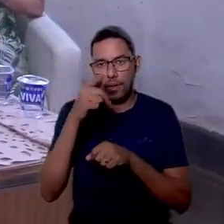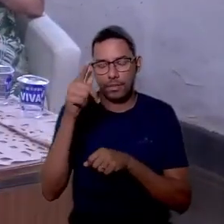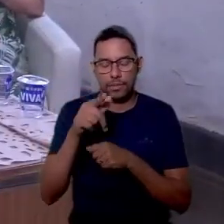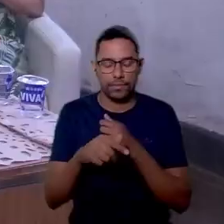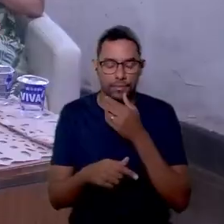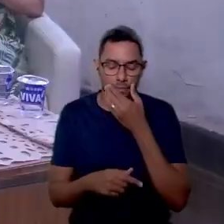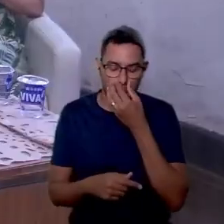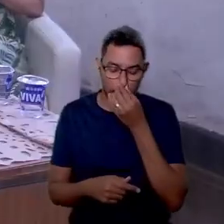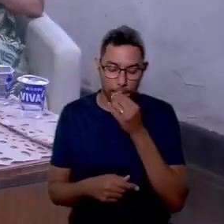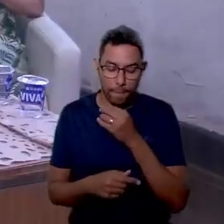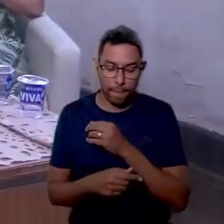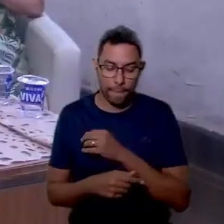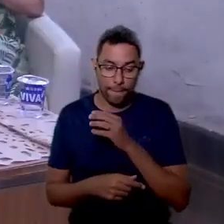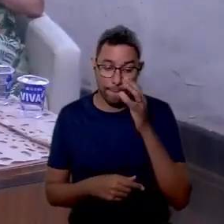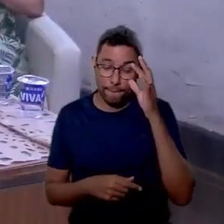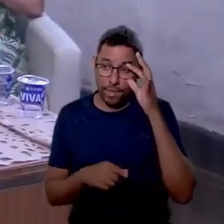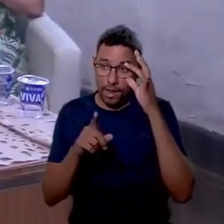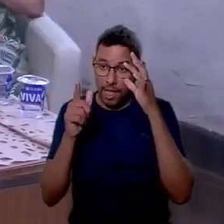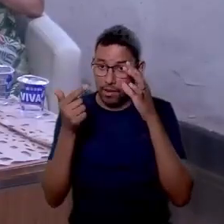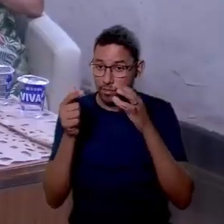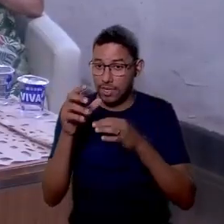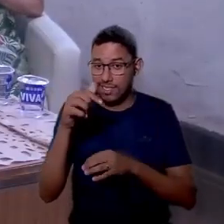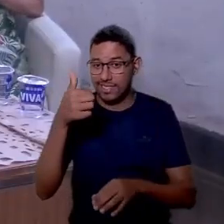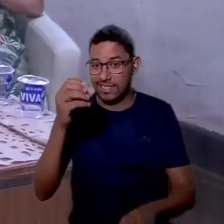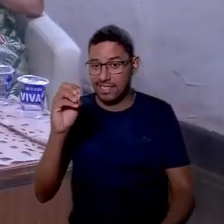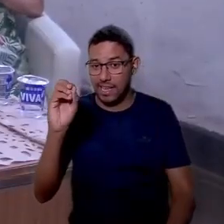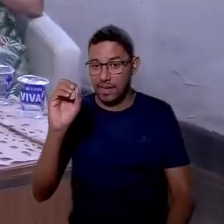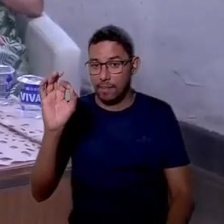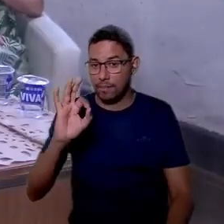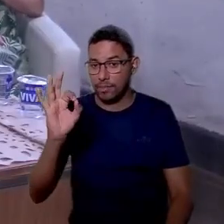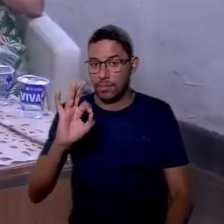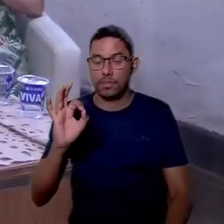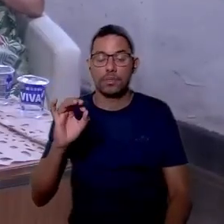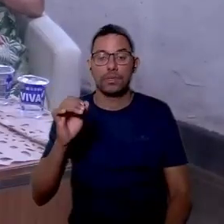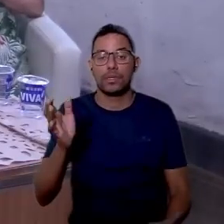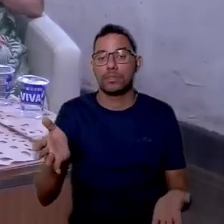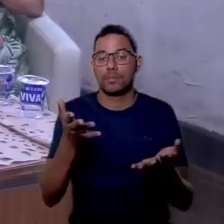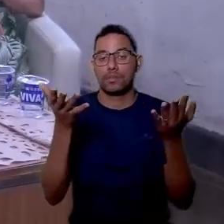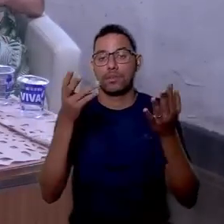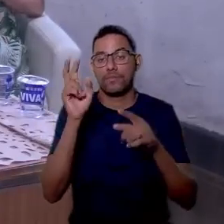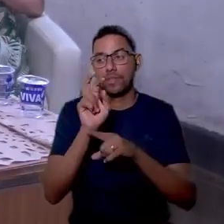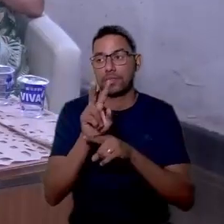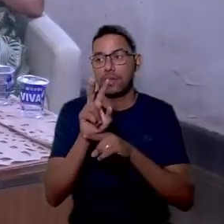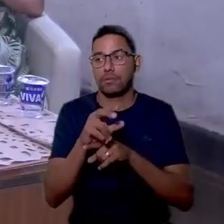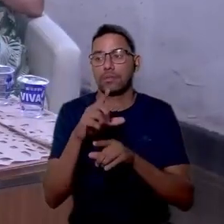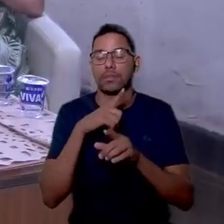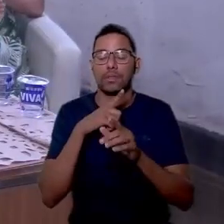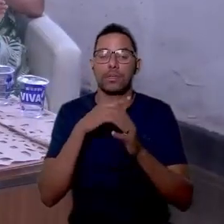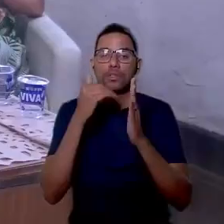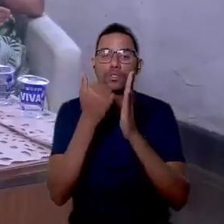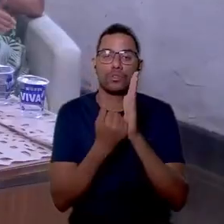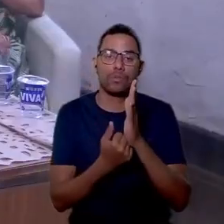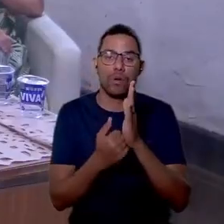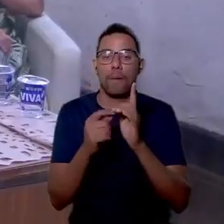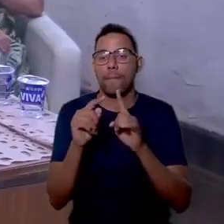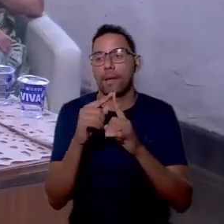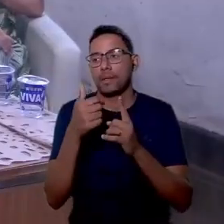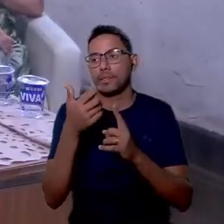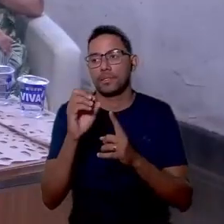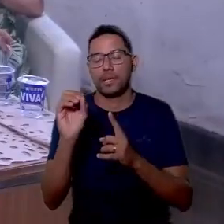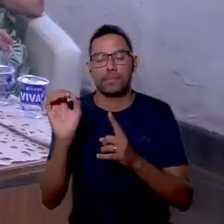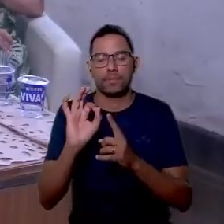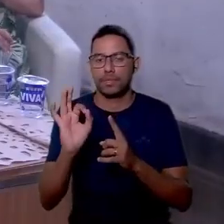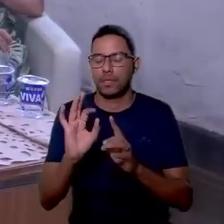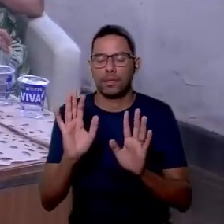países, a maioria deles não tem 100% de incentivo fiscal. Tem descontos, mas não 100% de